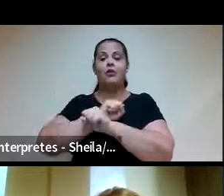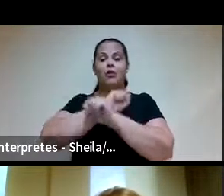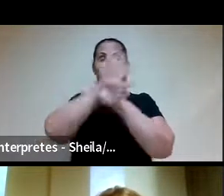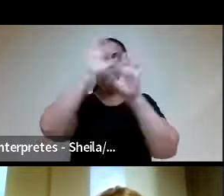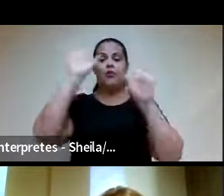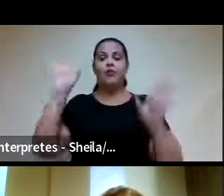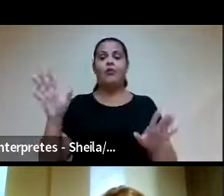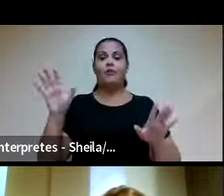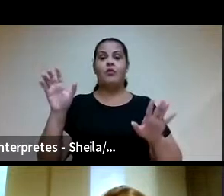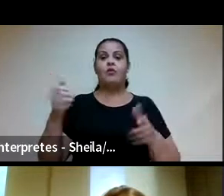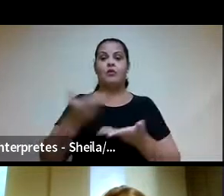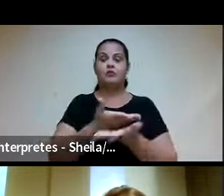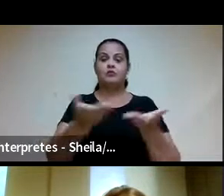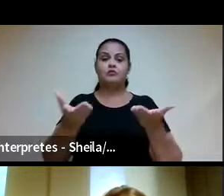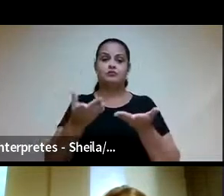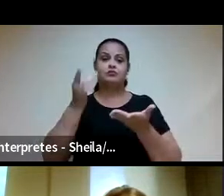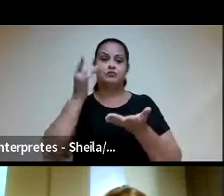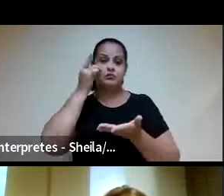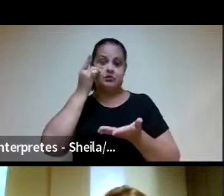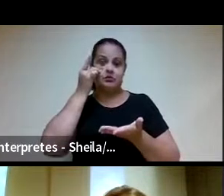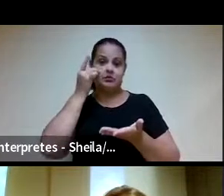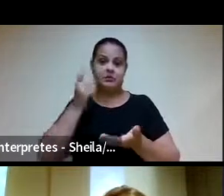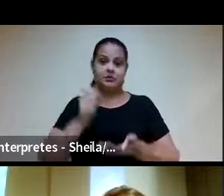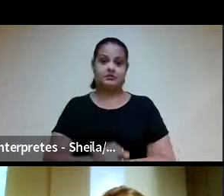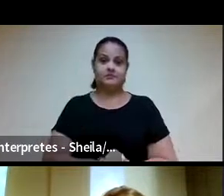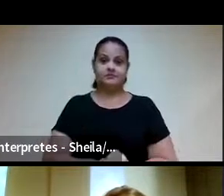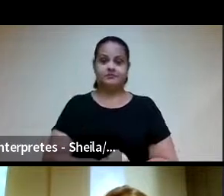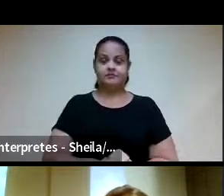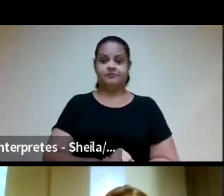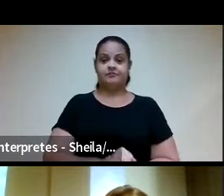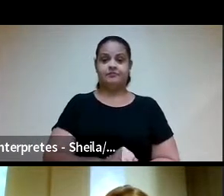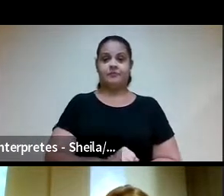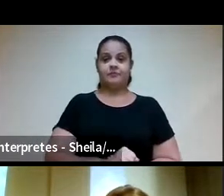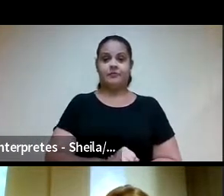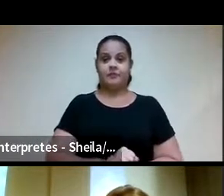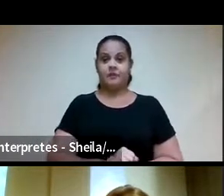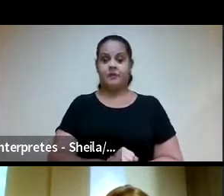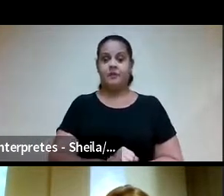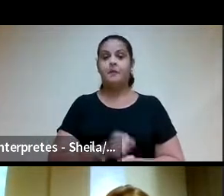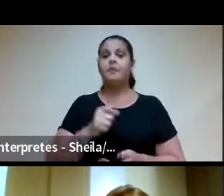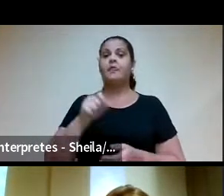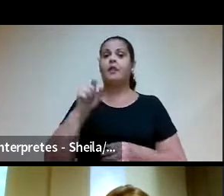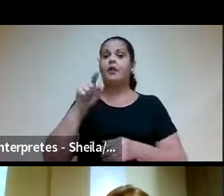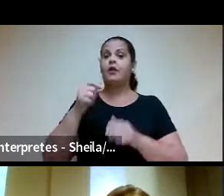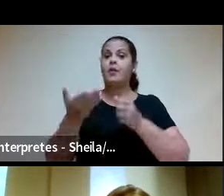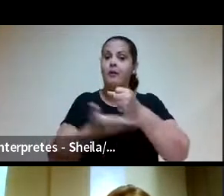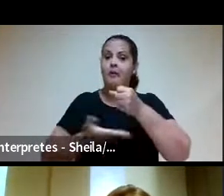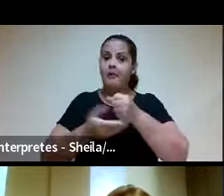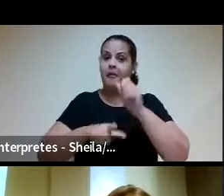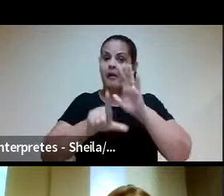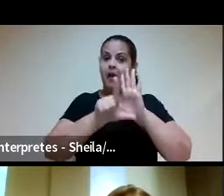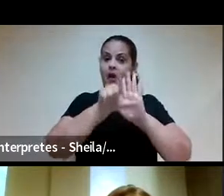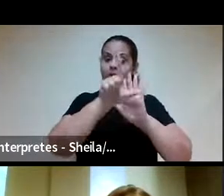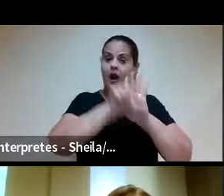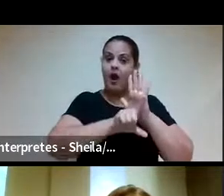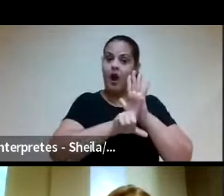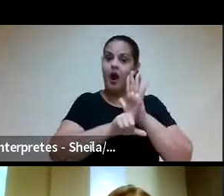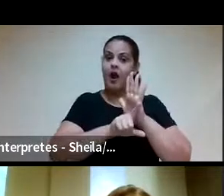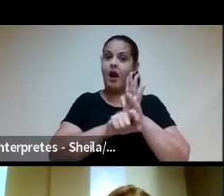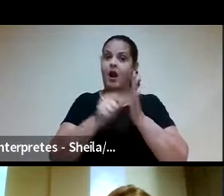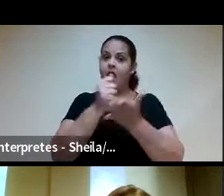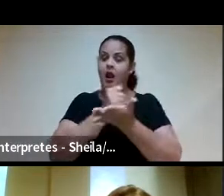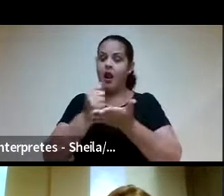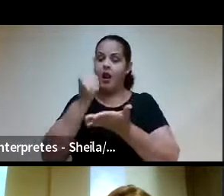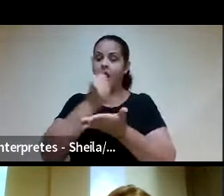permitam Vossa Excelência, fim do prazo de notificação, estou lendo especificamente o que estabelece a lei, que é de conhecimento de Vossa Excelência, mas para que fique registrado. Com ou